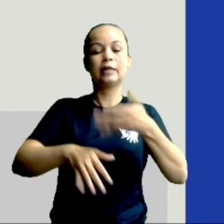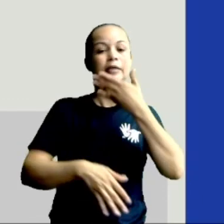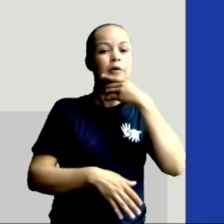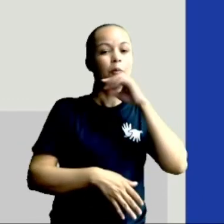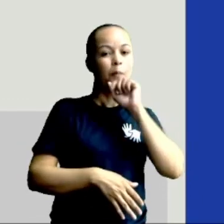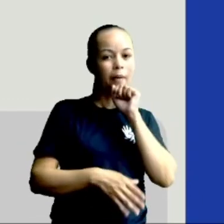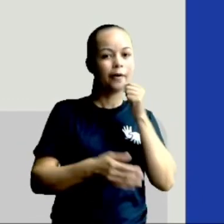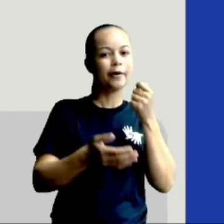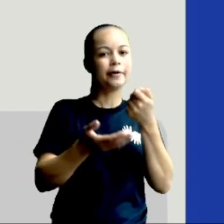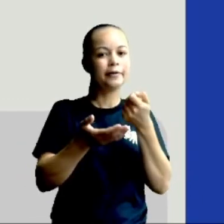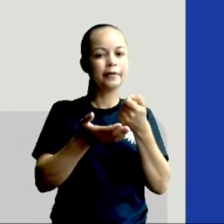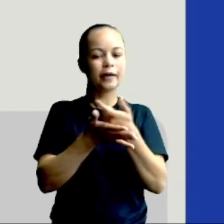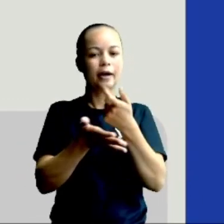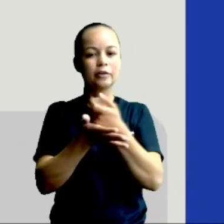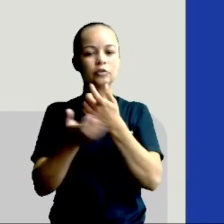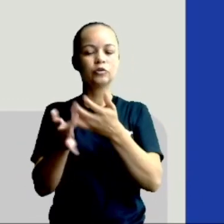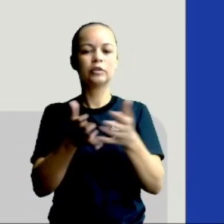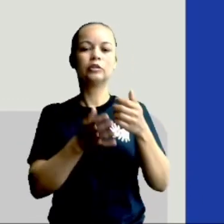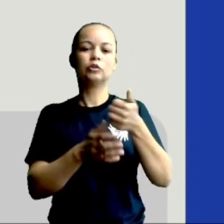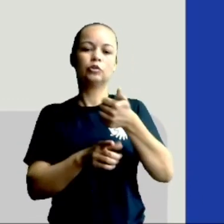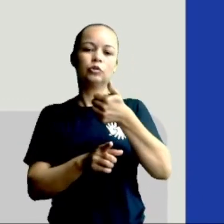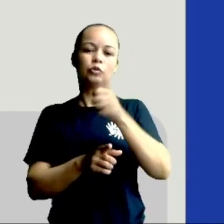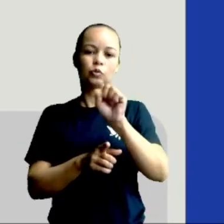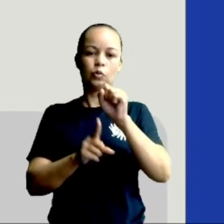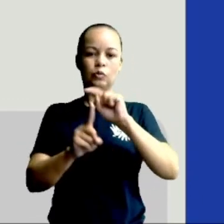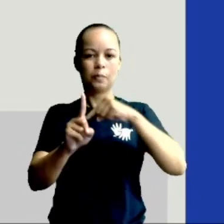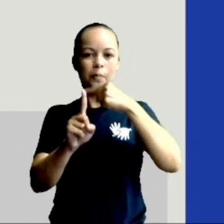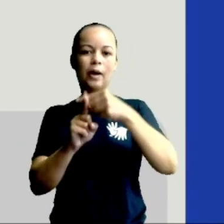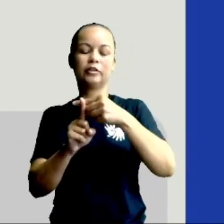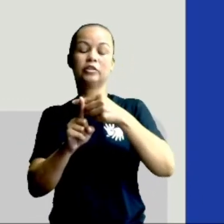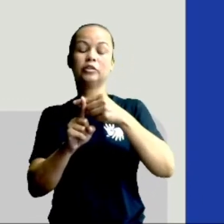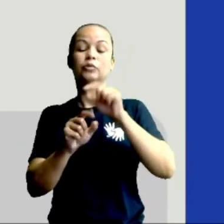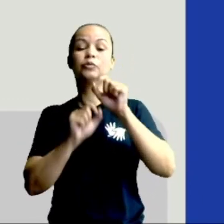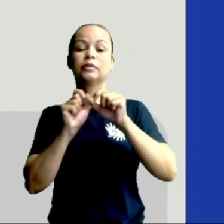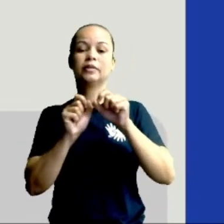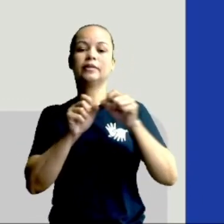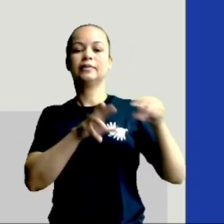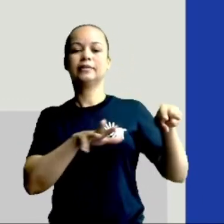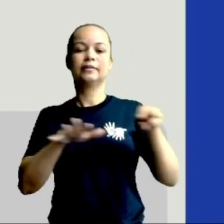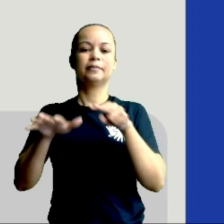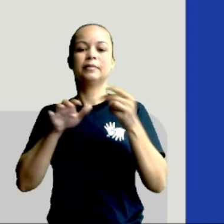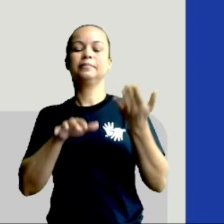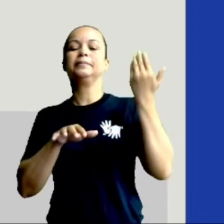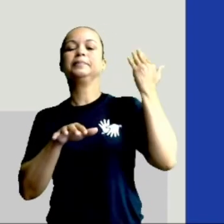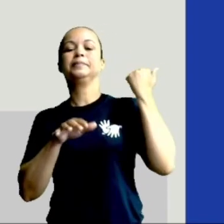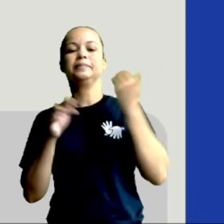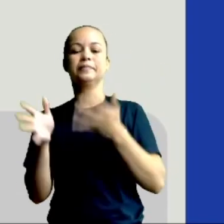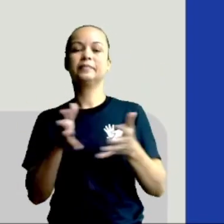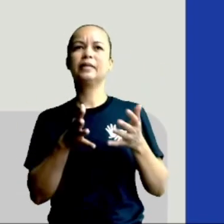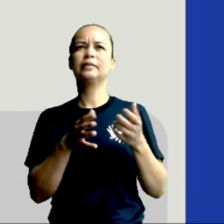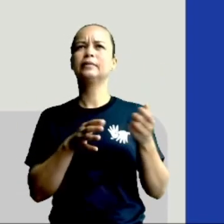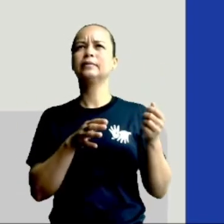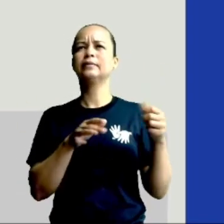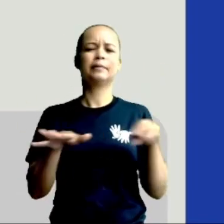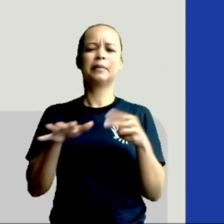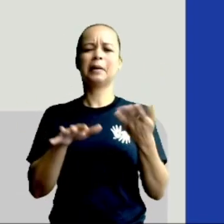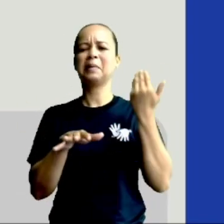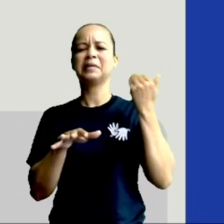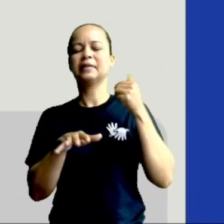pai gastou R$18 a mais do que na semana passada, e ele falou que gastou na semana